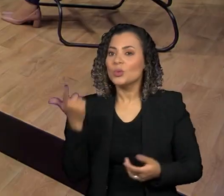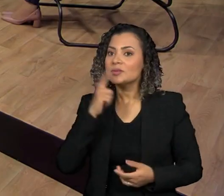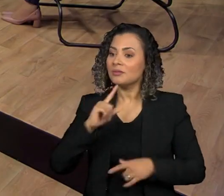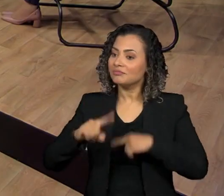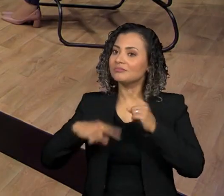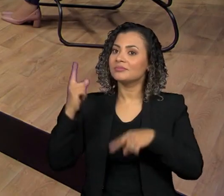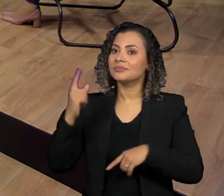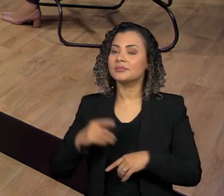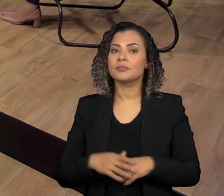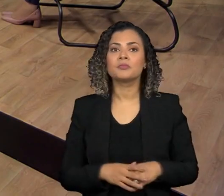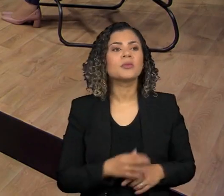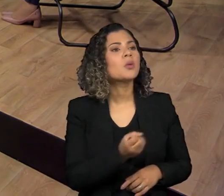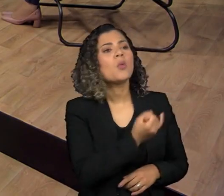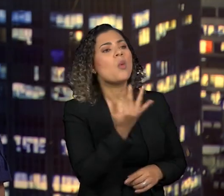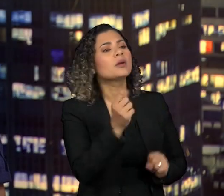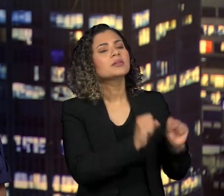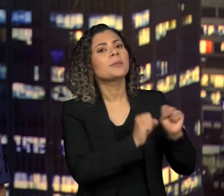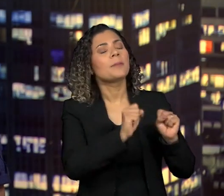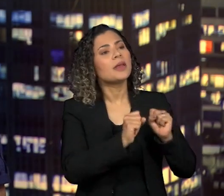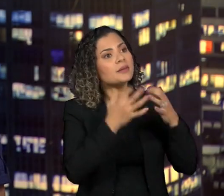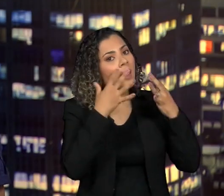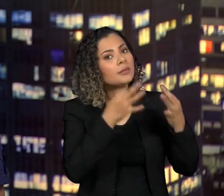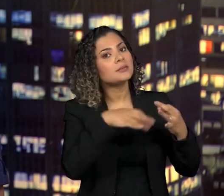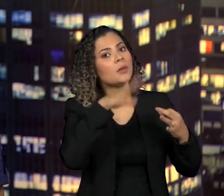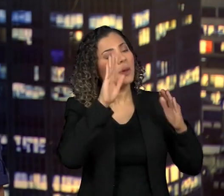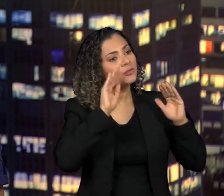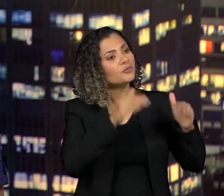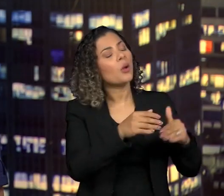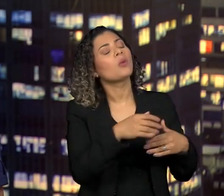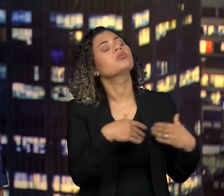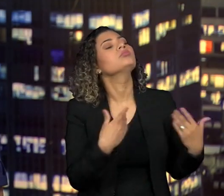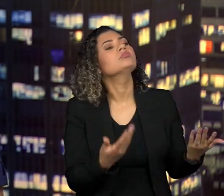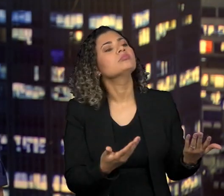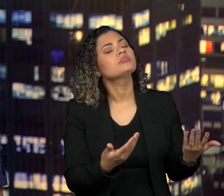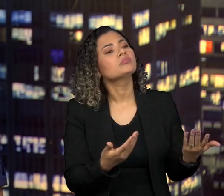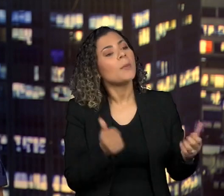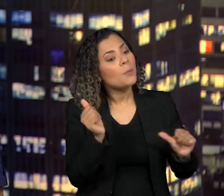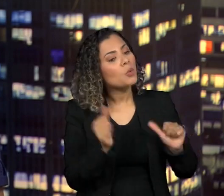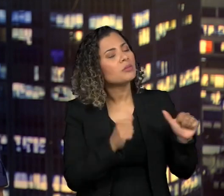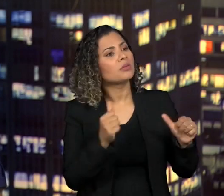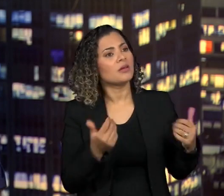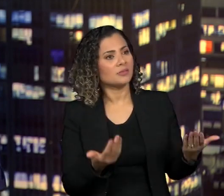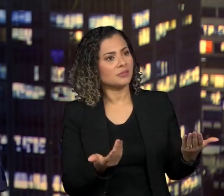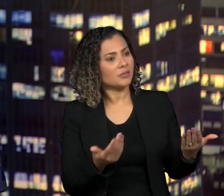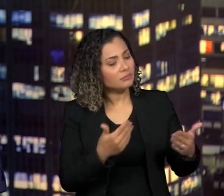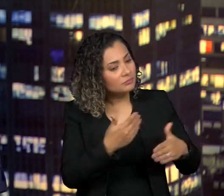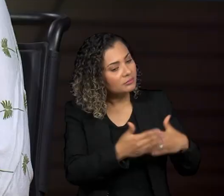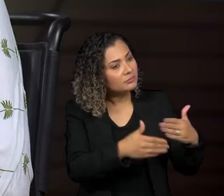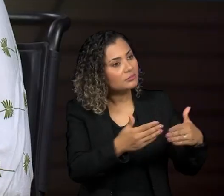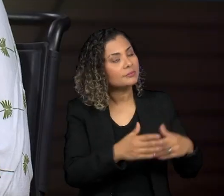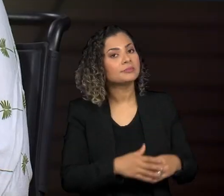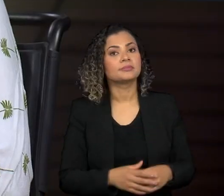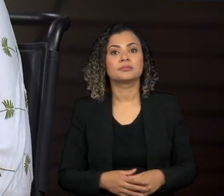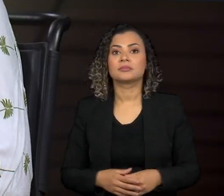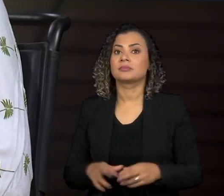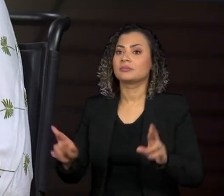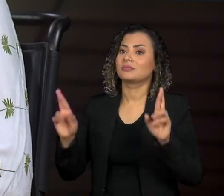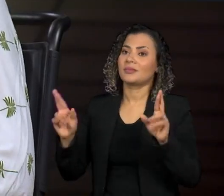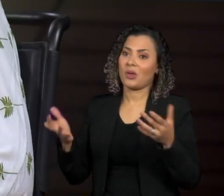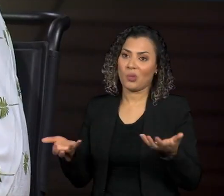Quantas empresas estão despertas para isso, Dulce, para essa mudança, ou estamos engatinhando ainda? Eu gostaria que elas estivessem